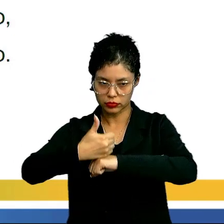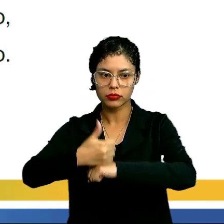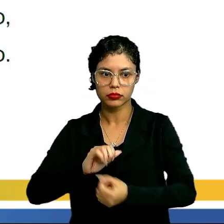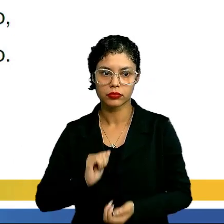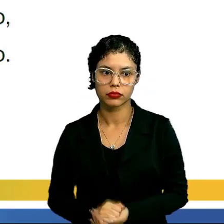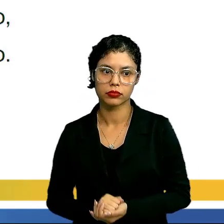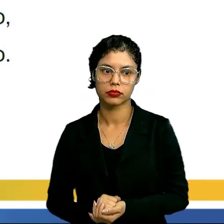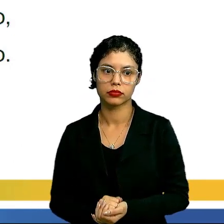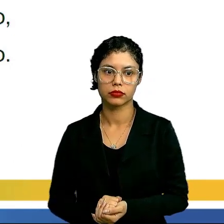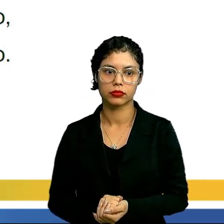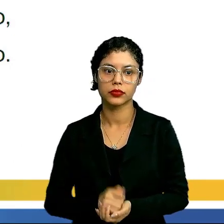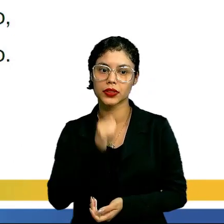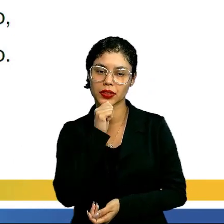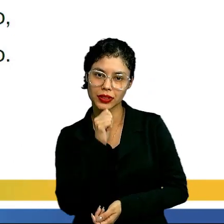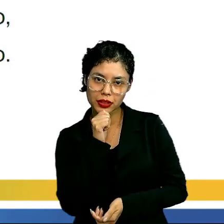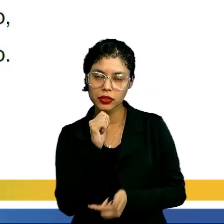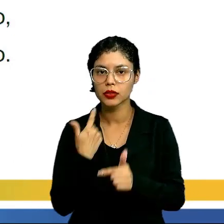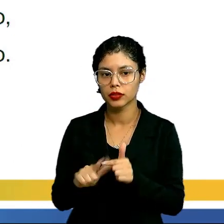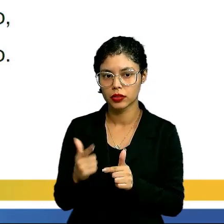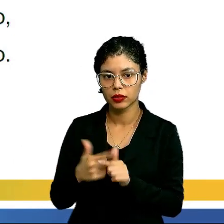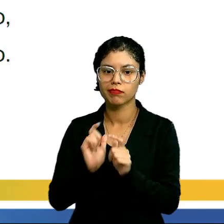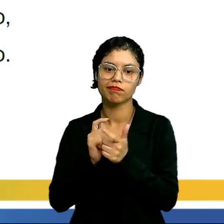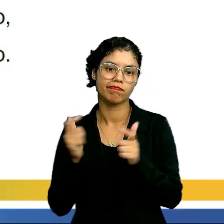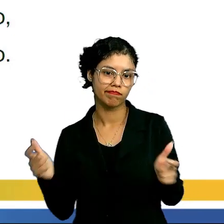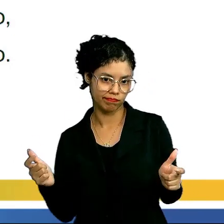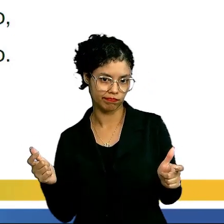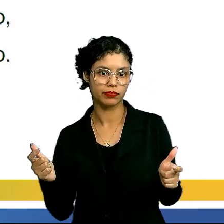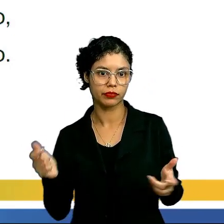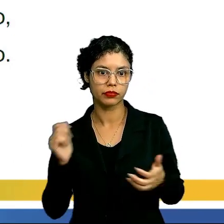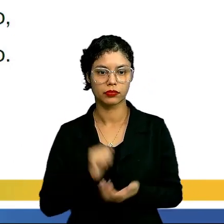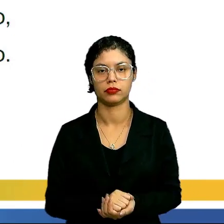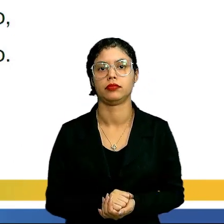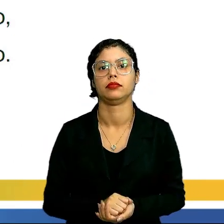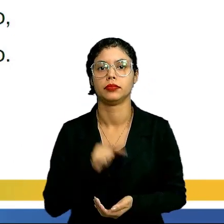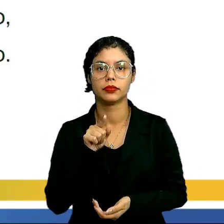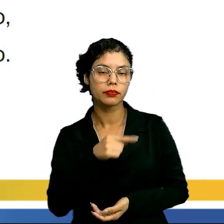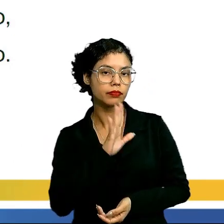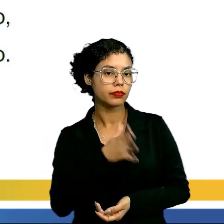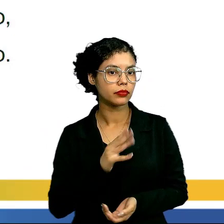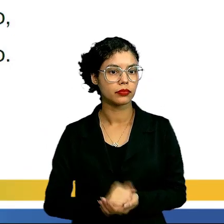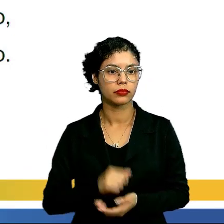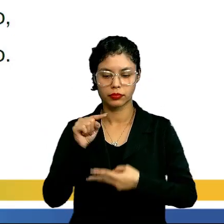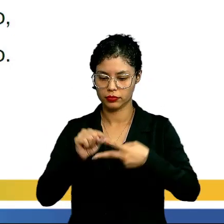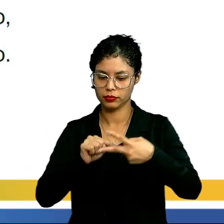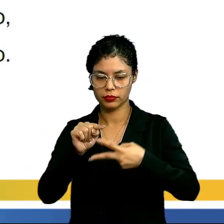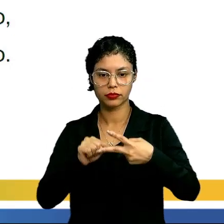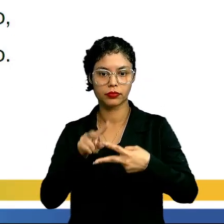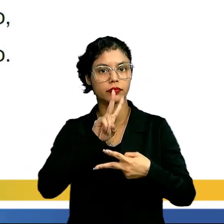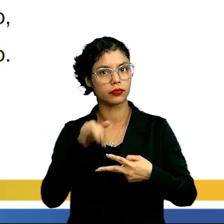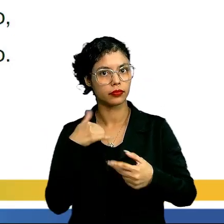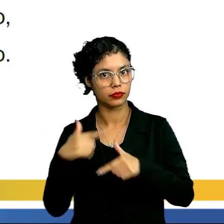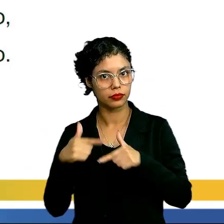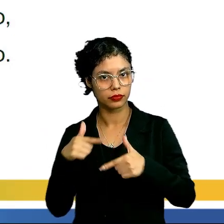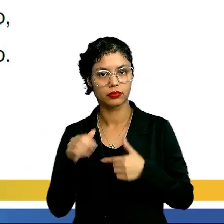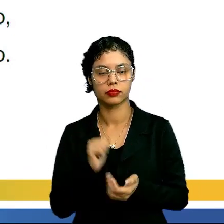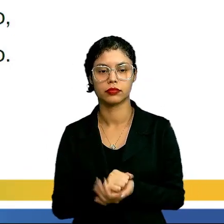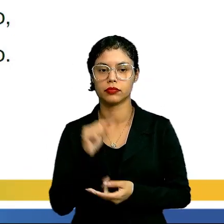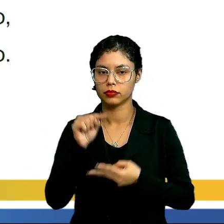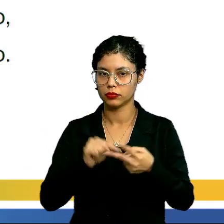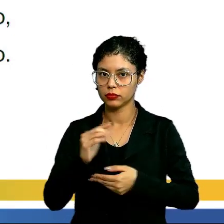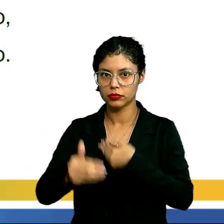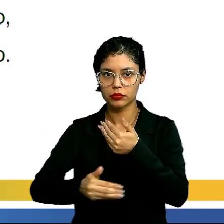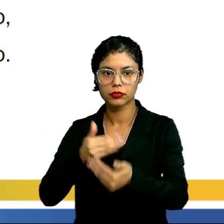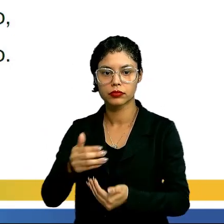e qualificada intensificam essa problemática. Aí ele já deu as duas teses que ele vai trabalhar nos